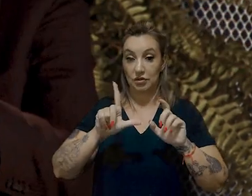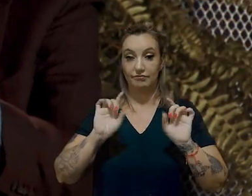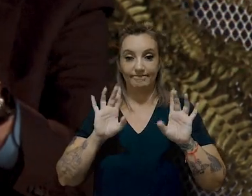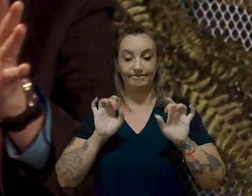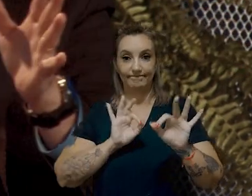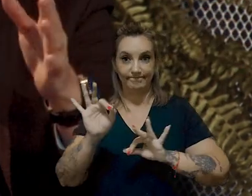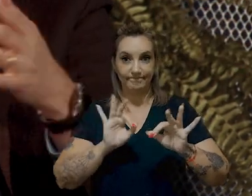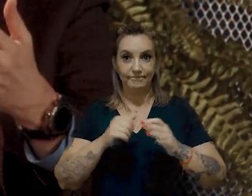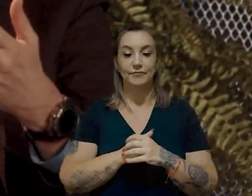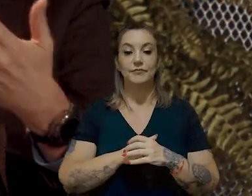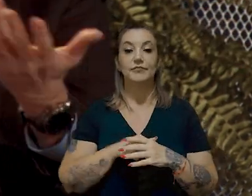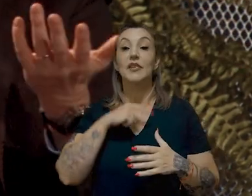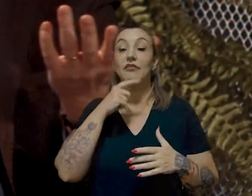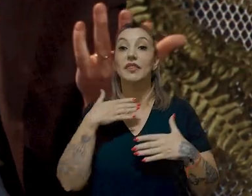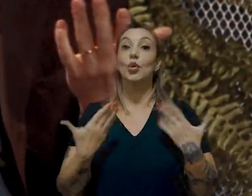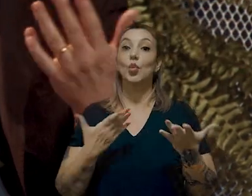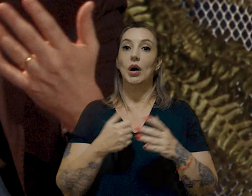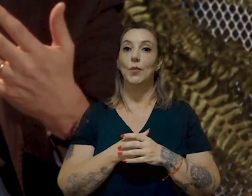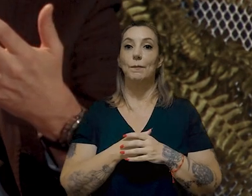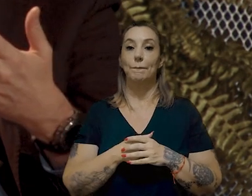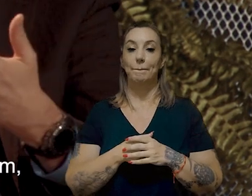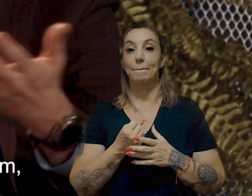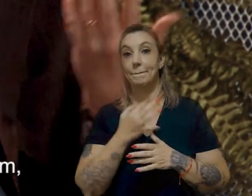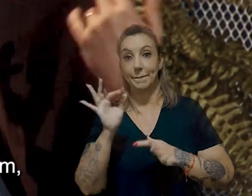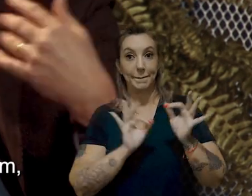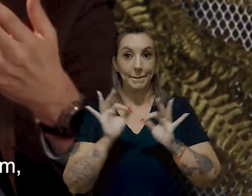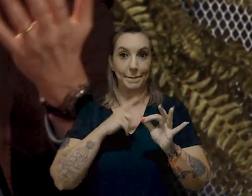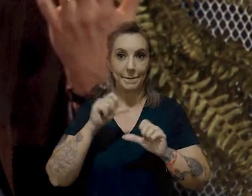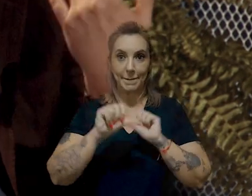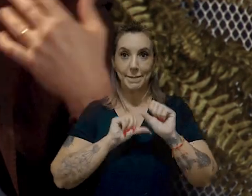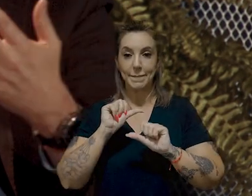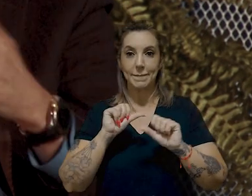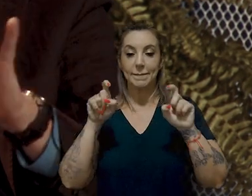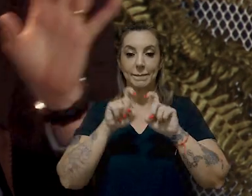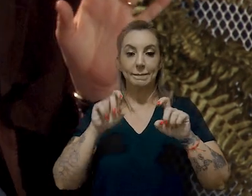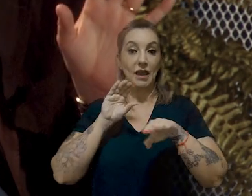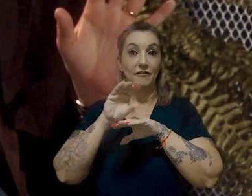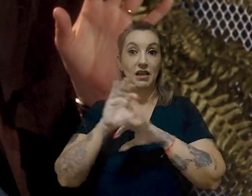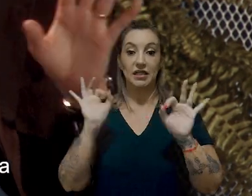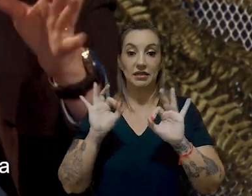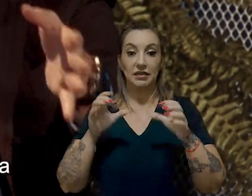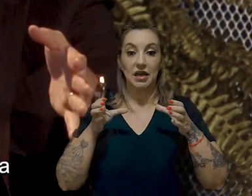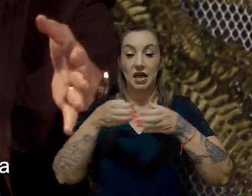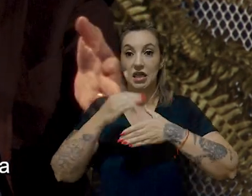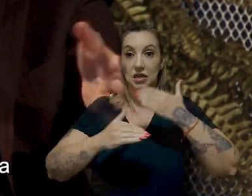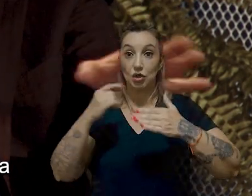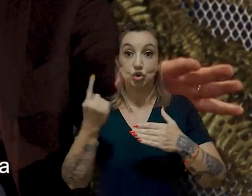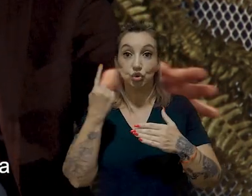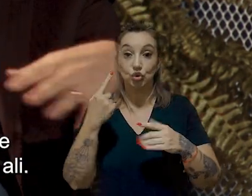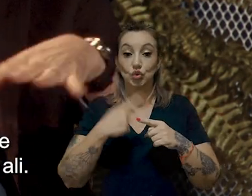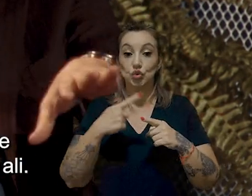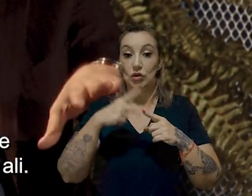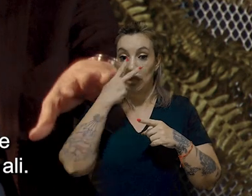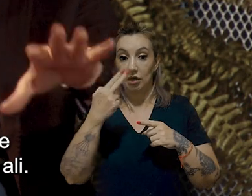trabalhar especificamente nos projetos e aí Qual a vantagem disso eh muitos dos projetos que a gente tem em transformação digital Não Tem investimento nenhum é a área que desenvolveu